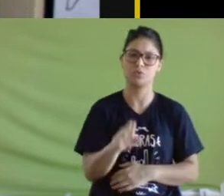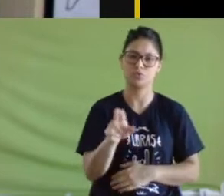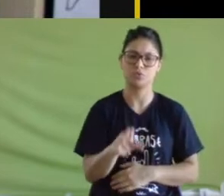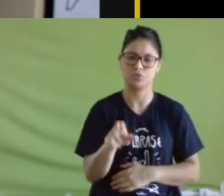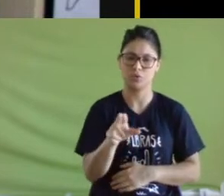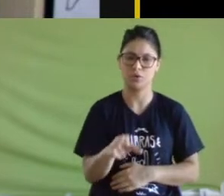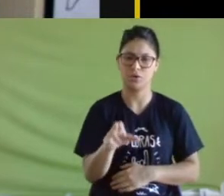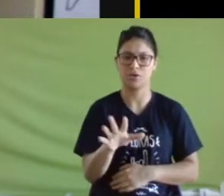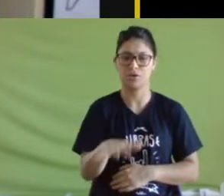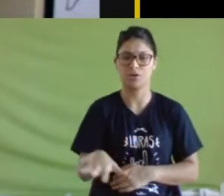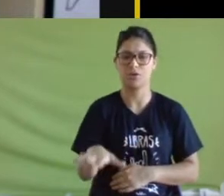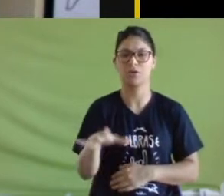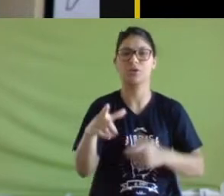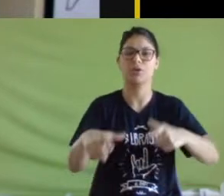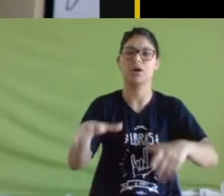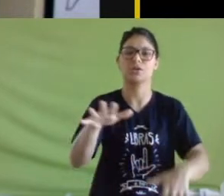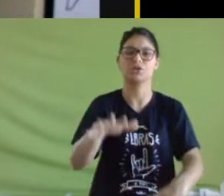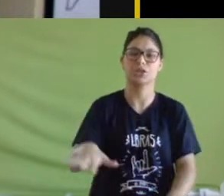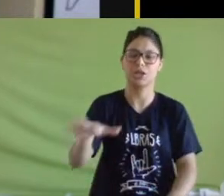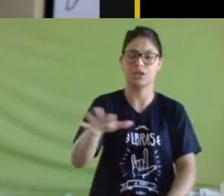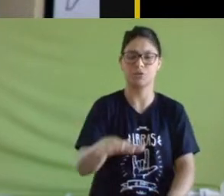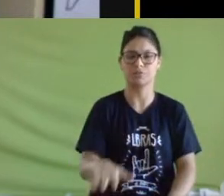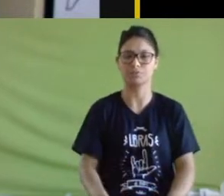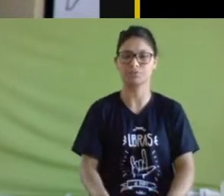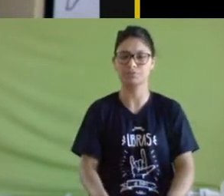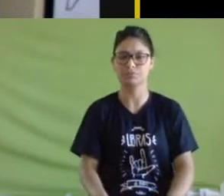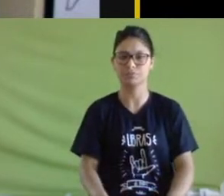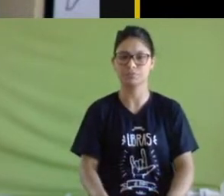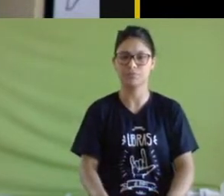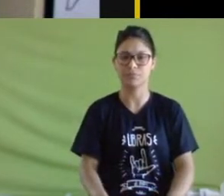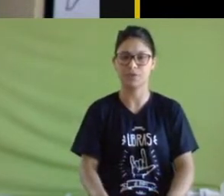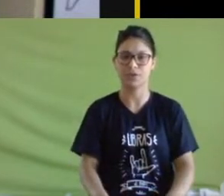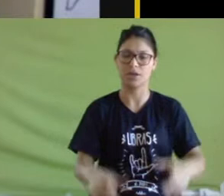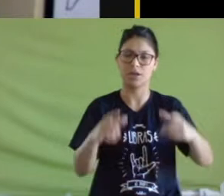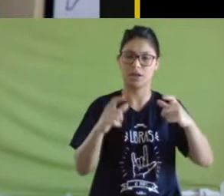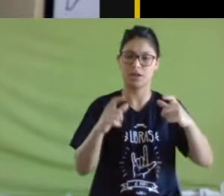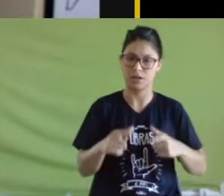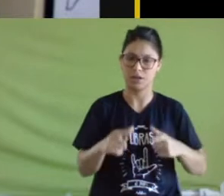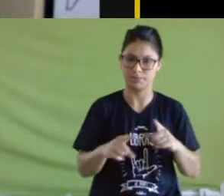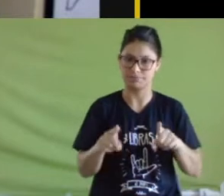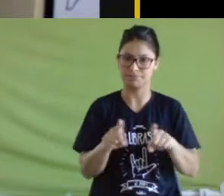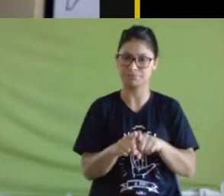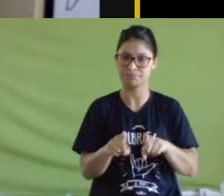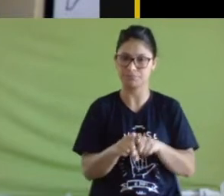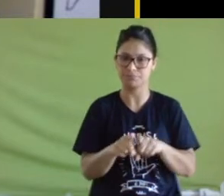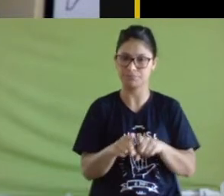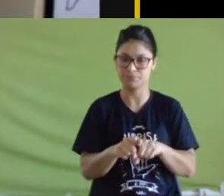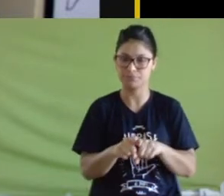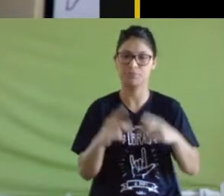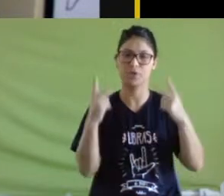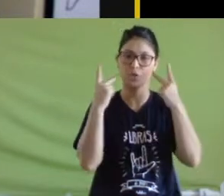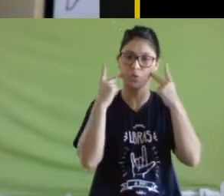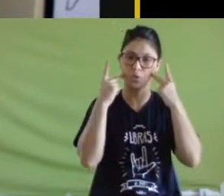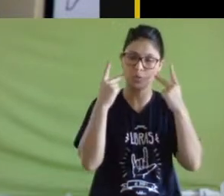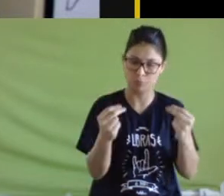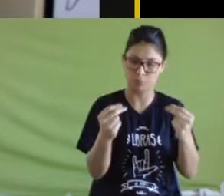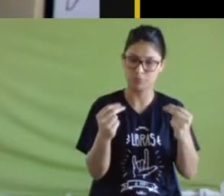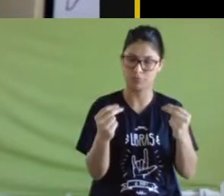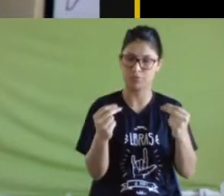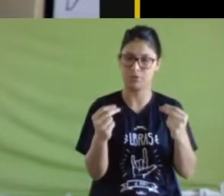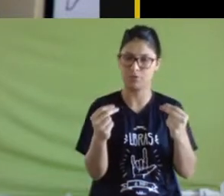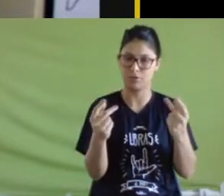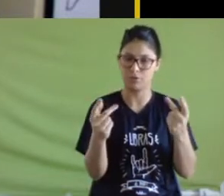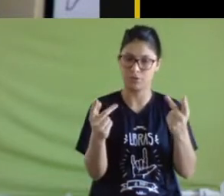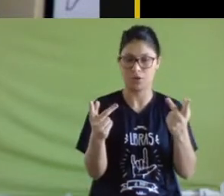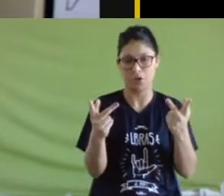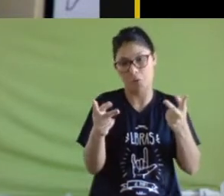comuns genéricos. E, nesse sentido, os lugares também, eu lembro, eles são chamados comuns porque eles são